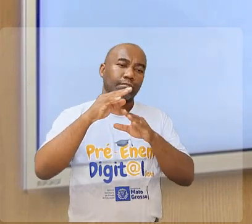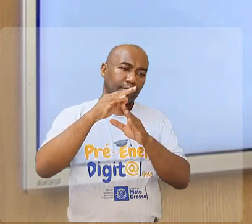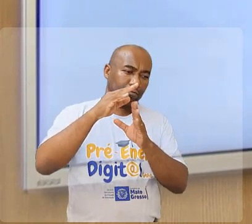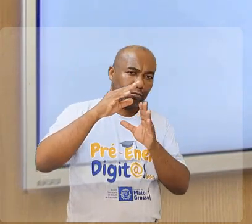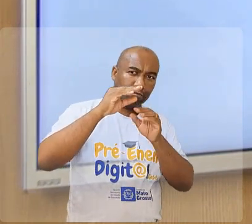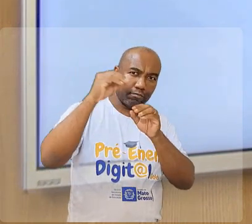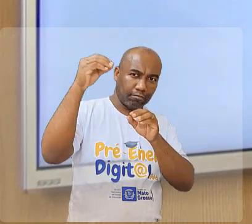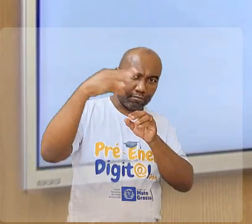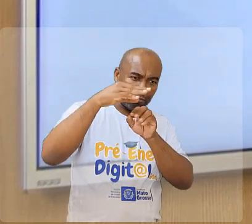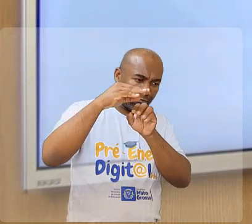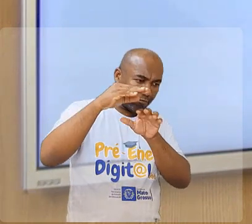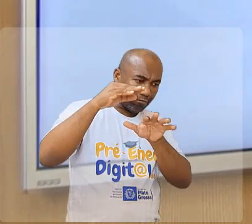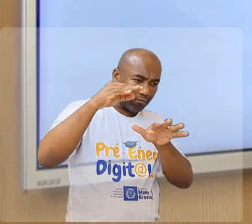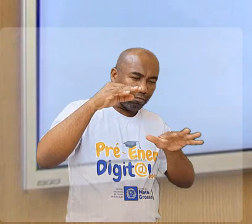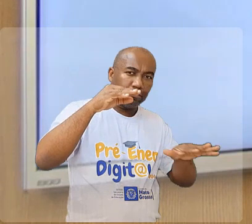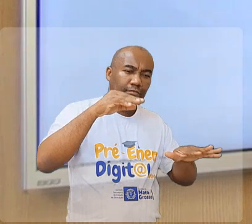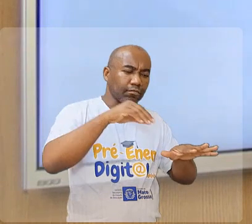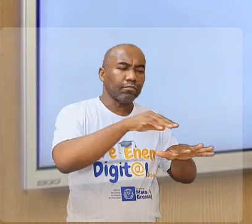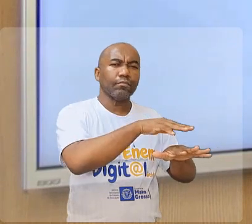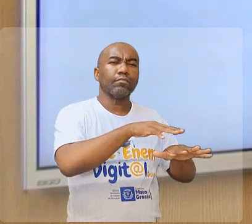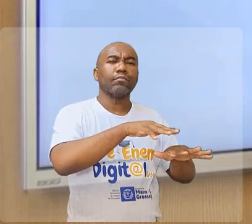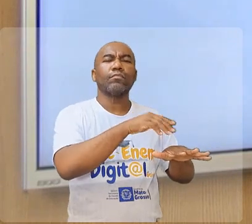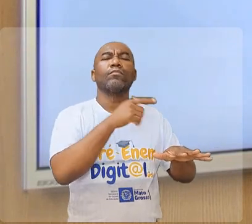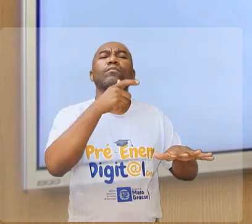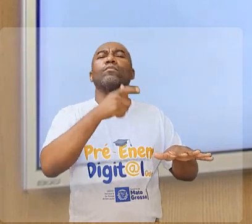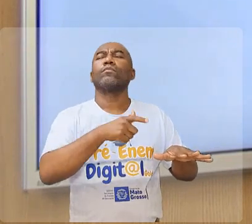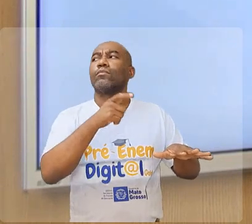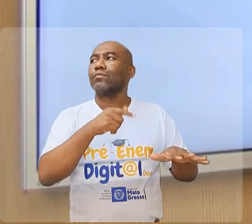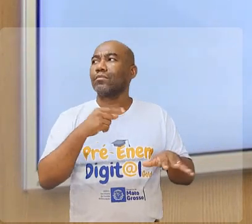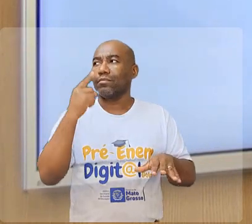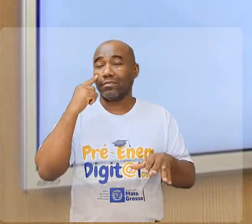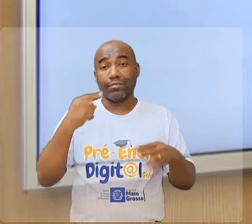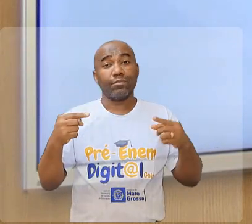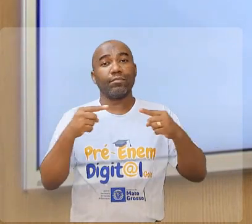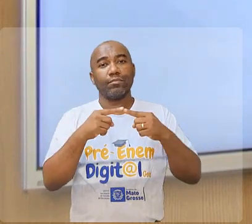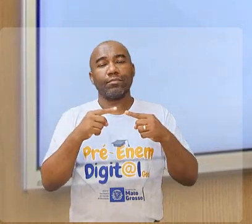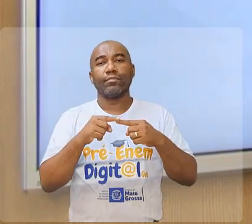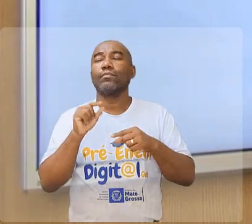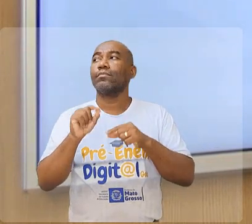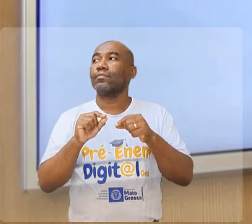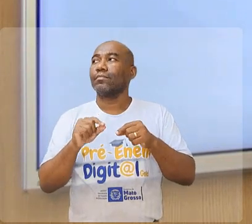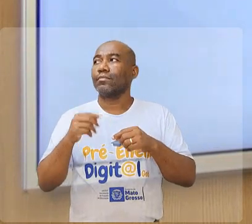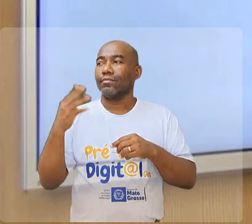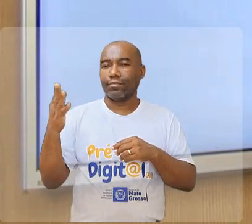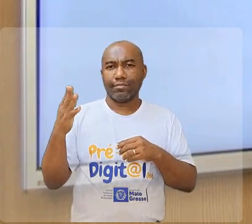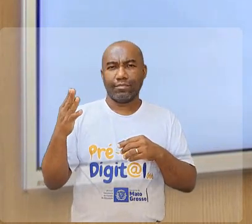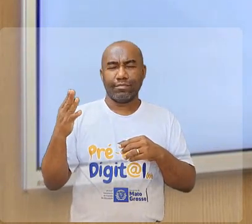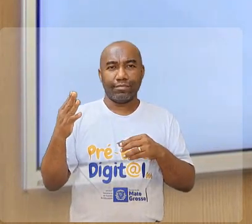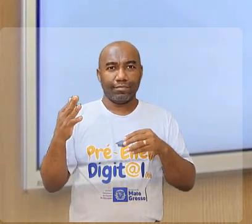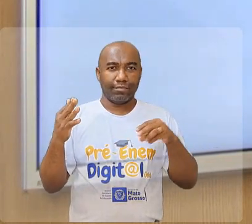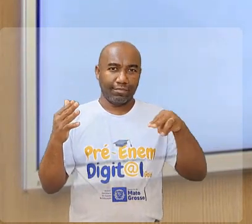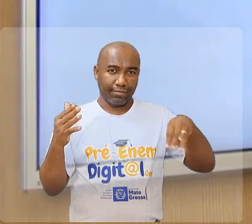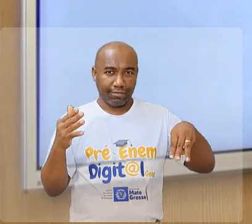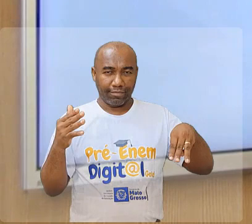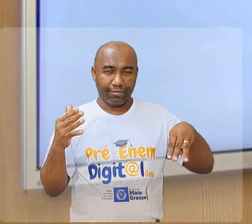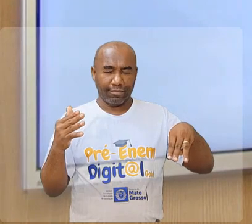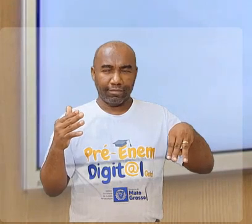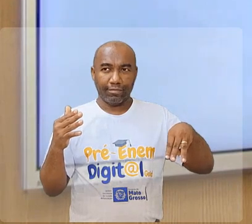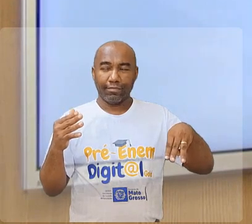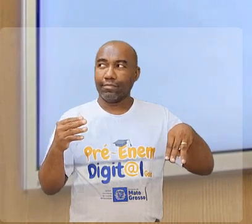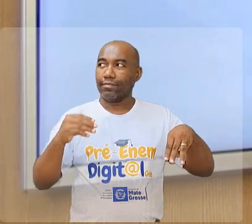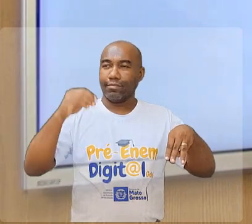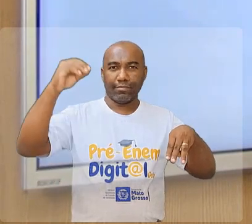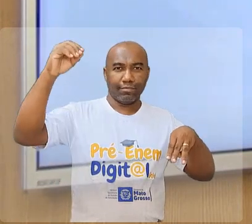chamá-lo com a minha família ele faz eu soube exatamente no cumprimento do M imagina que esse lado não exista tá